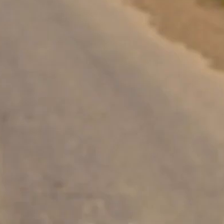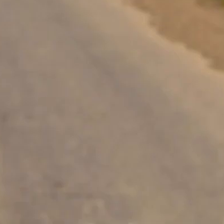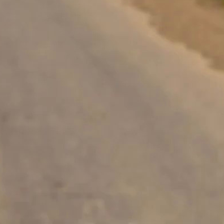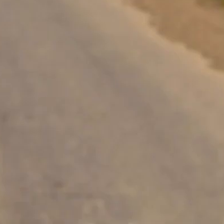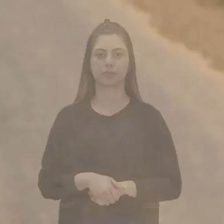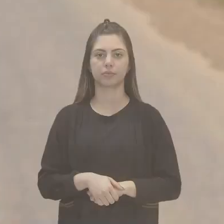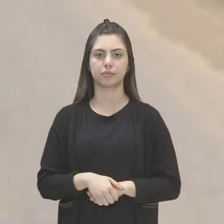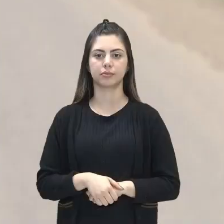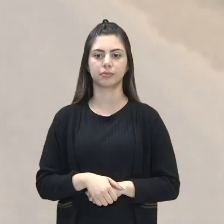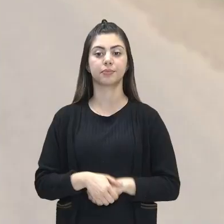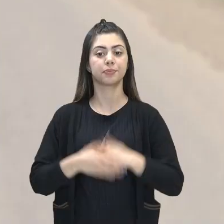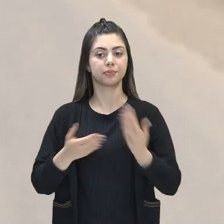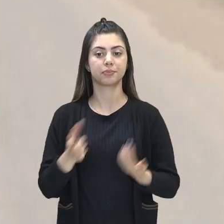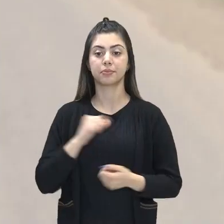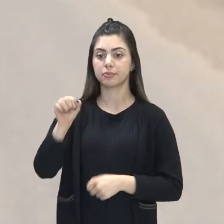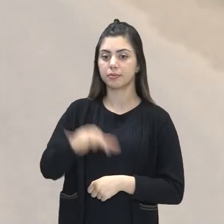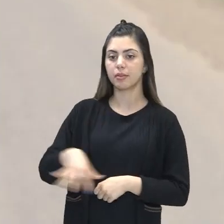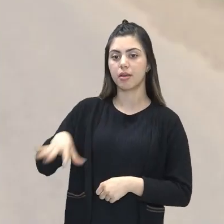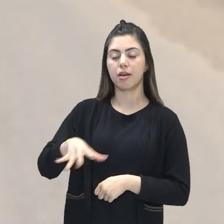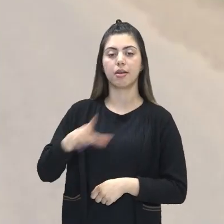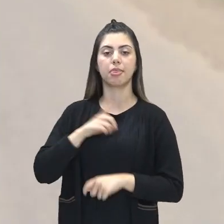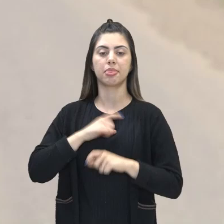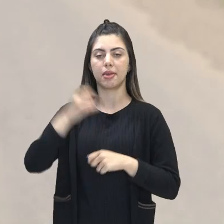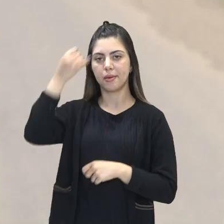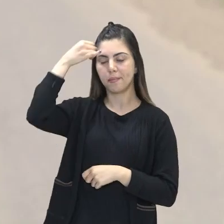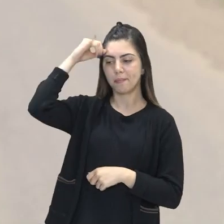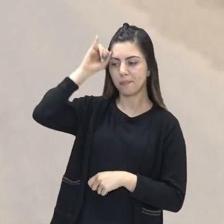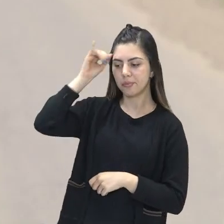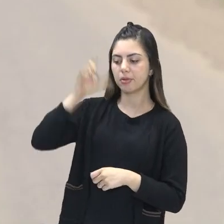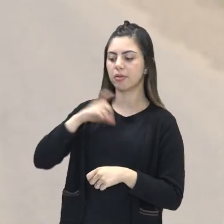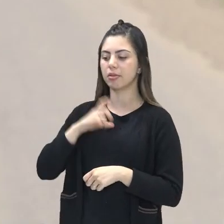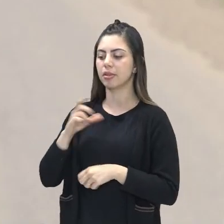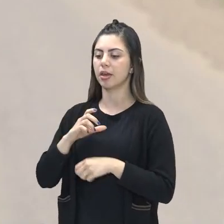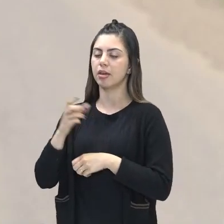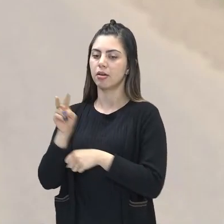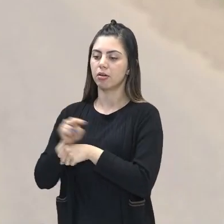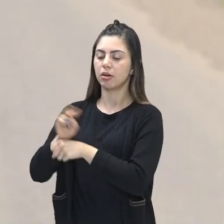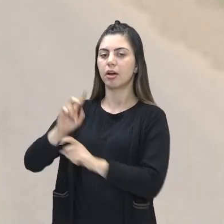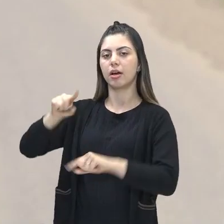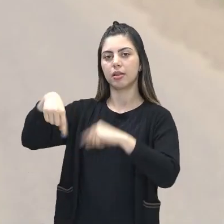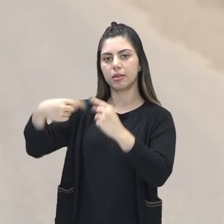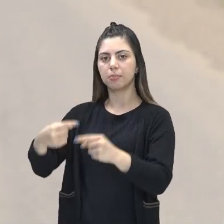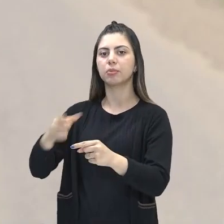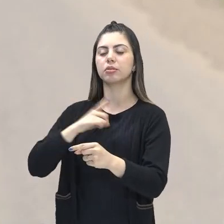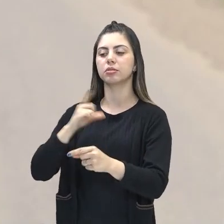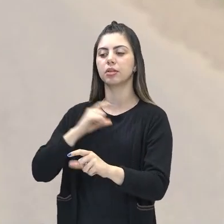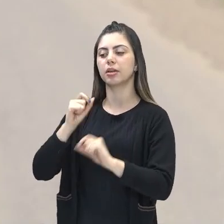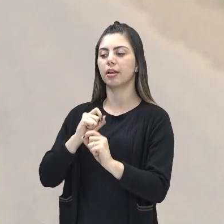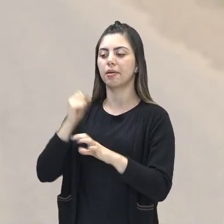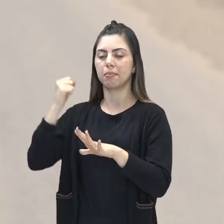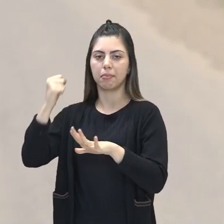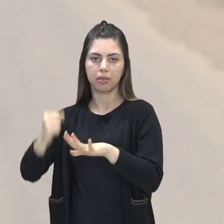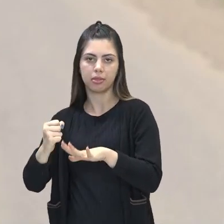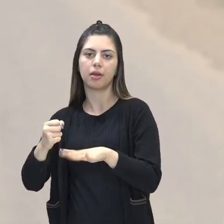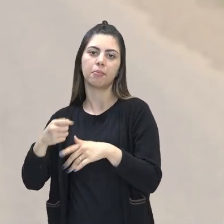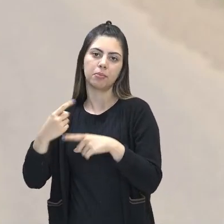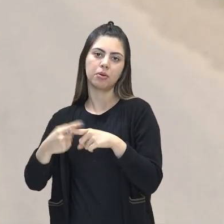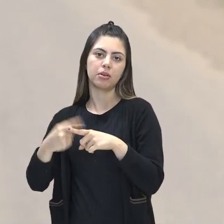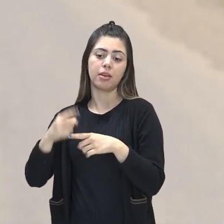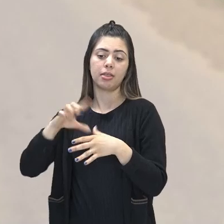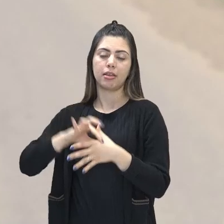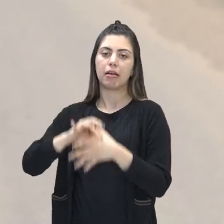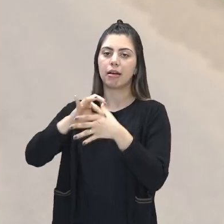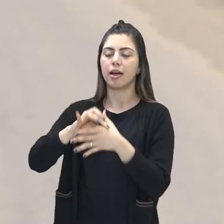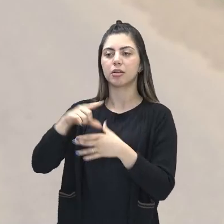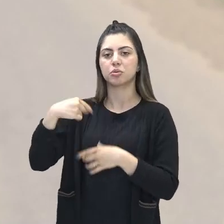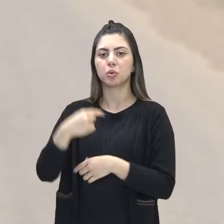ali os bois sendo criados, né, para depois serem abatidos, isso acaba gerando muito interesse, porque a carne de boi é muito